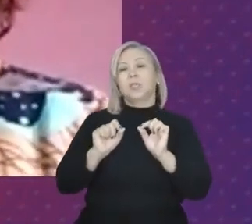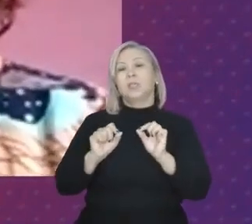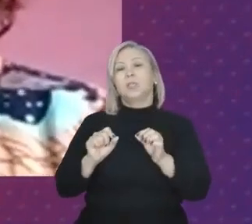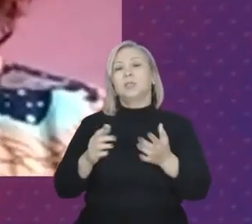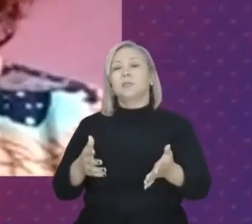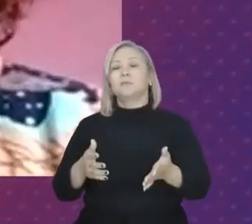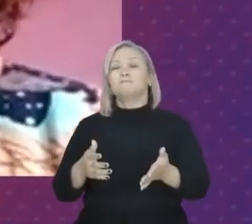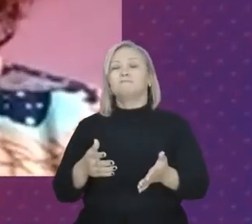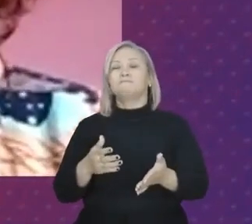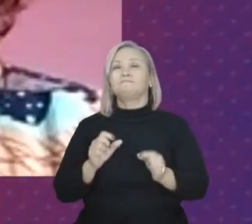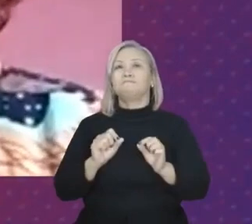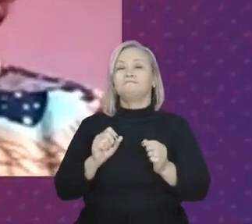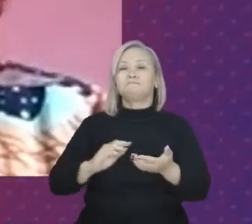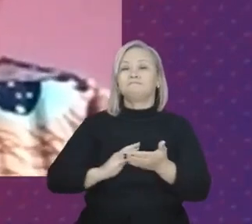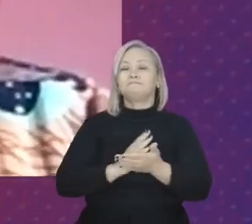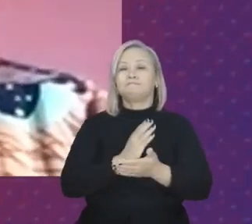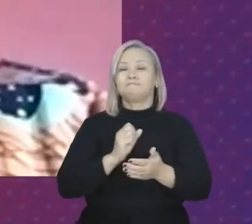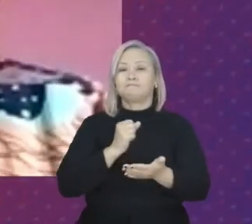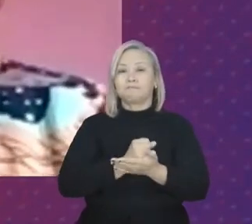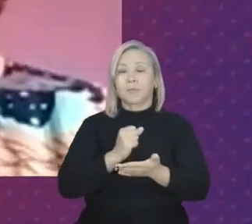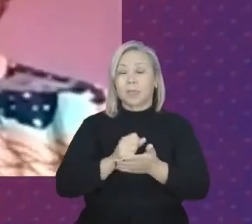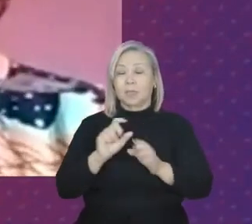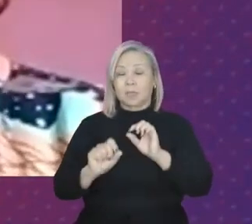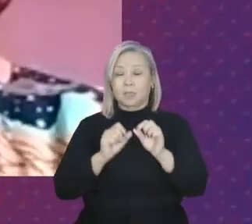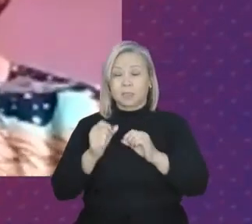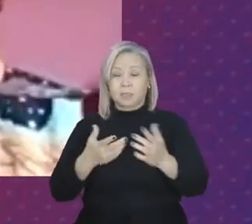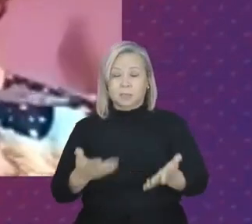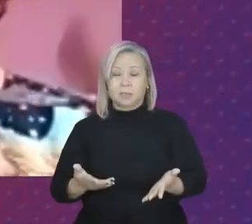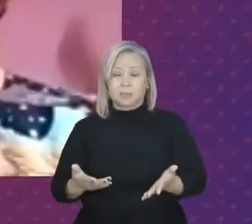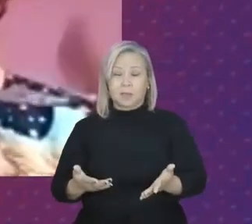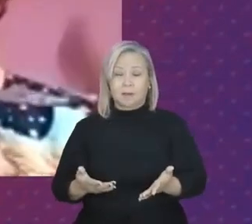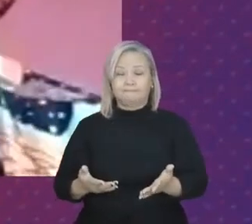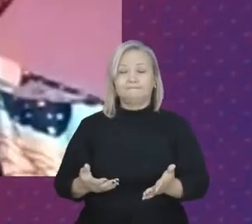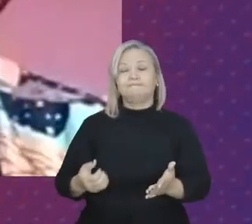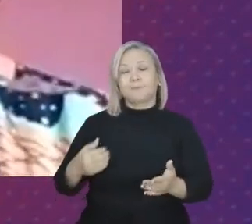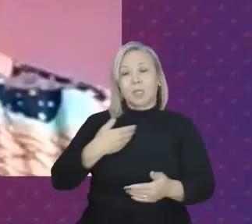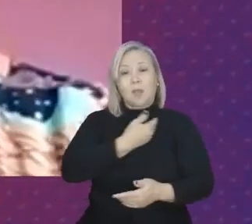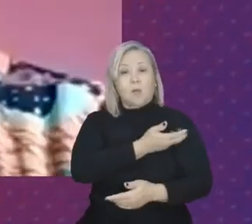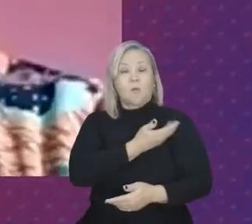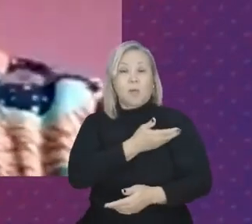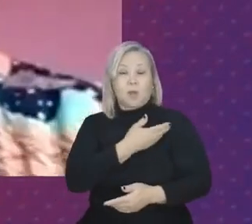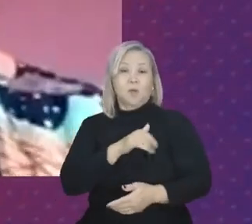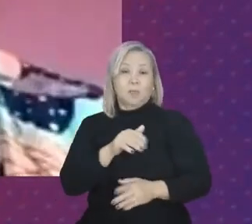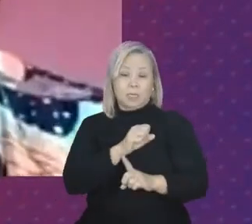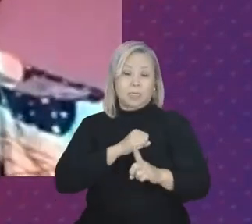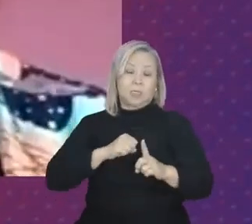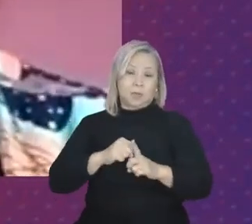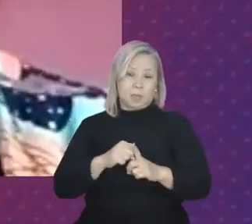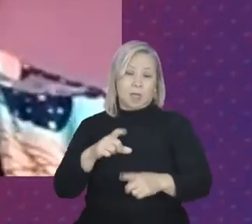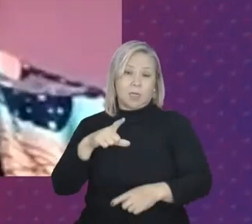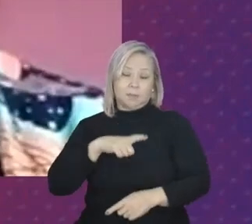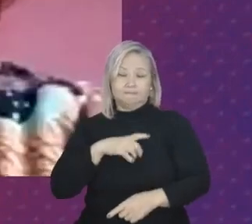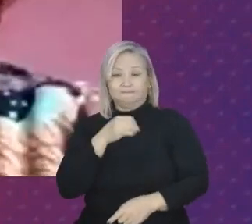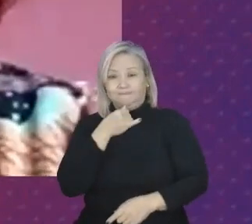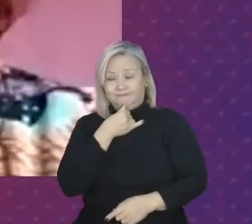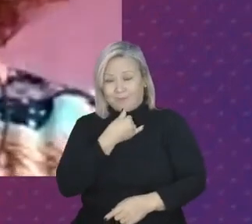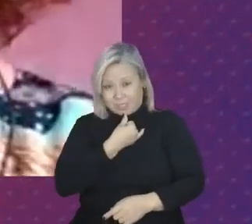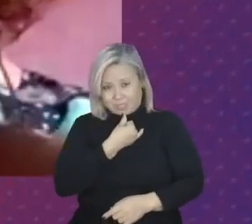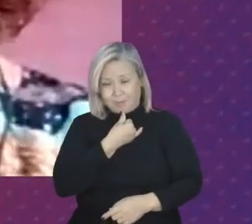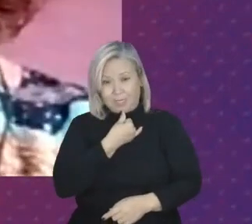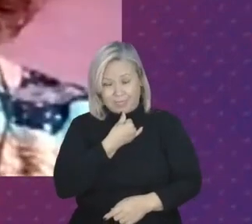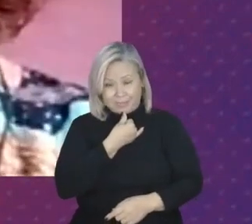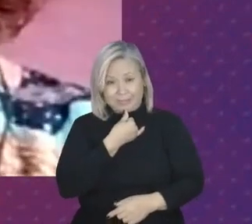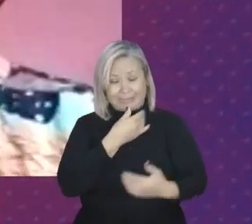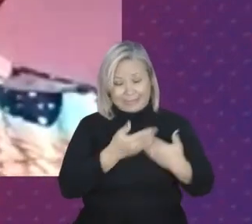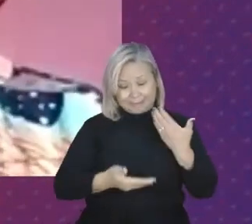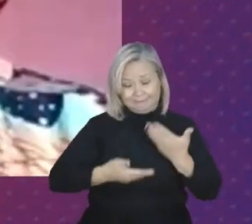discriminação herdadas de uma sociedade patriarcal e excludente, né? Isso está lá no Wikipédia, que, infelizmente, nas trocas